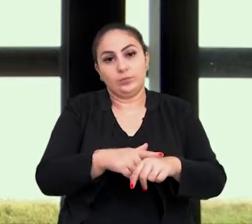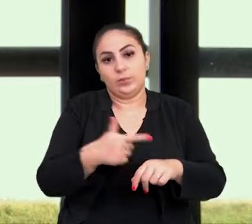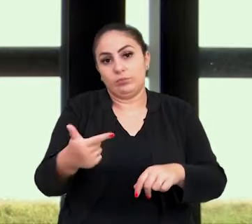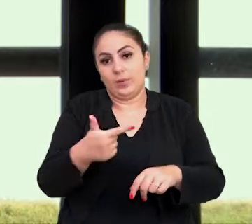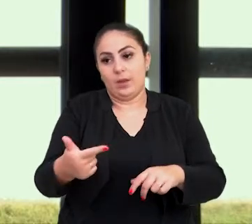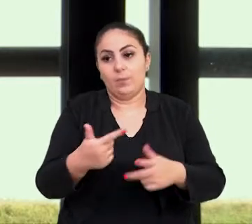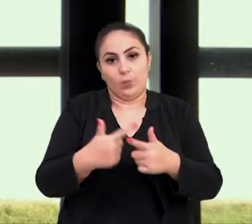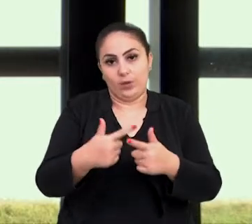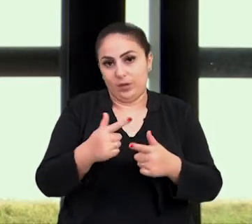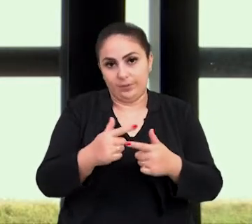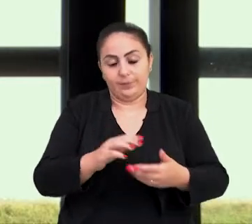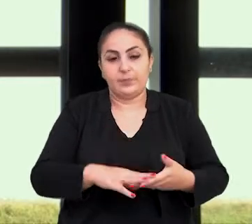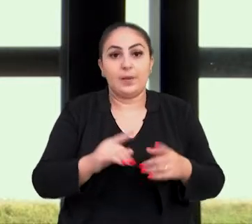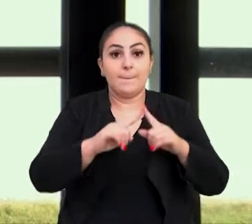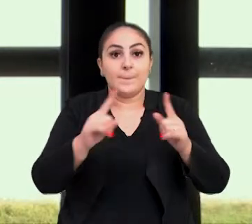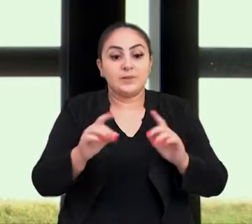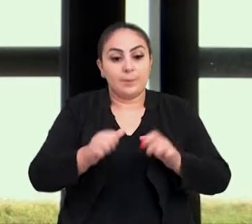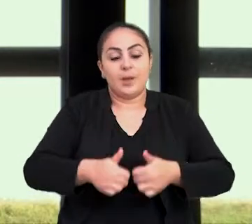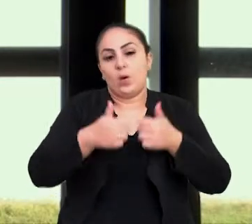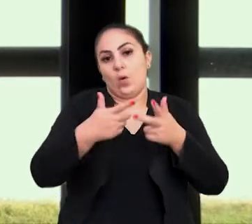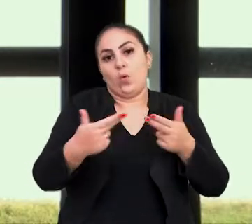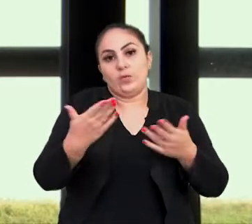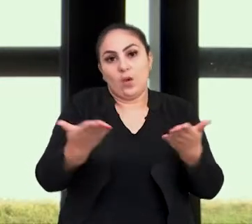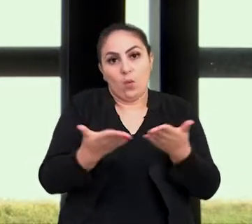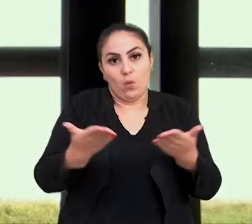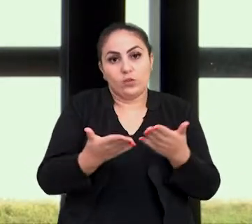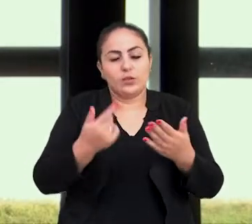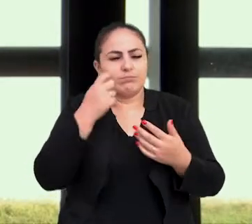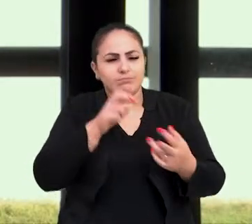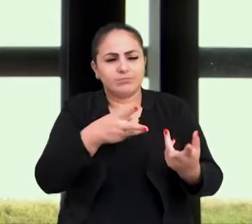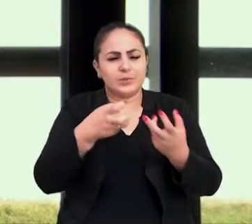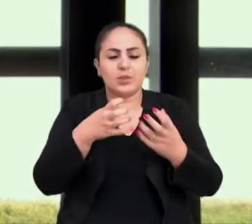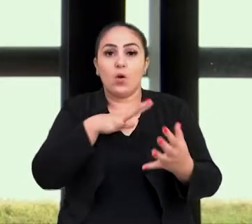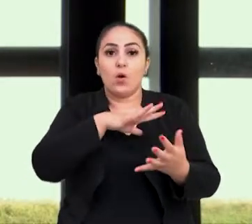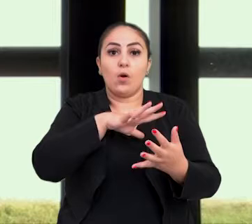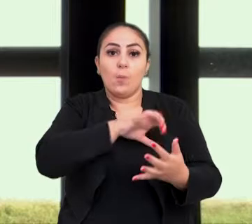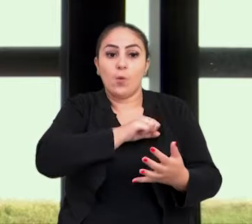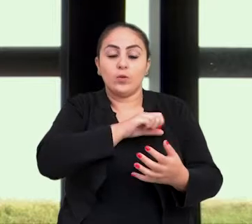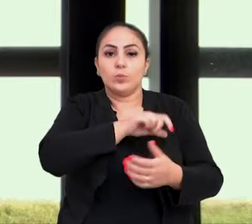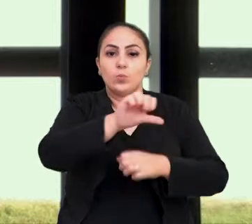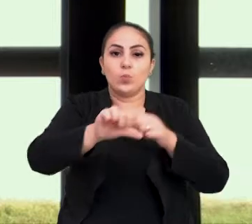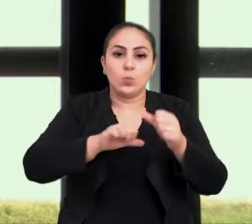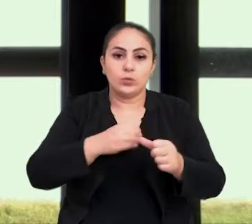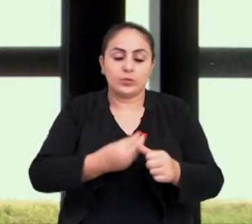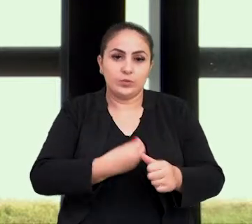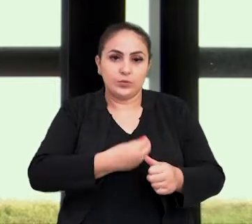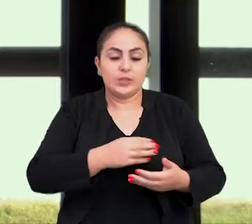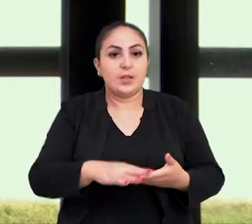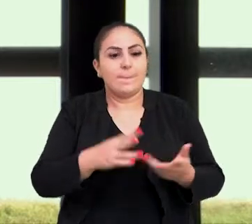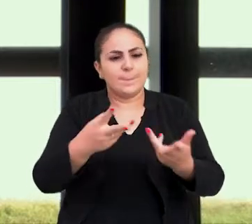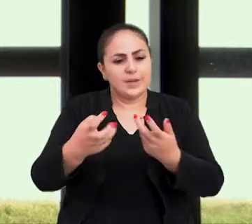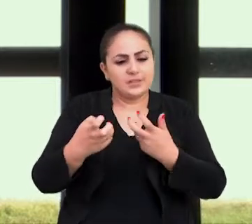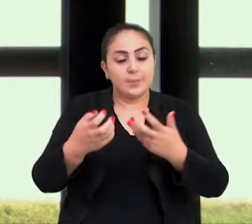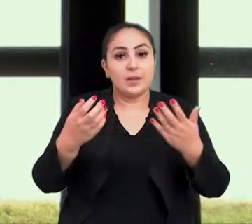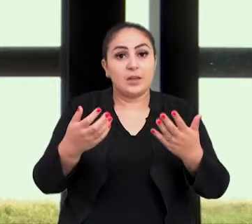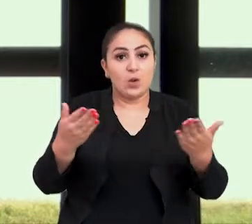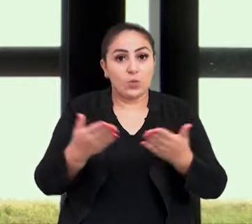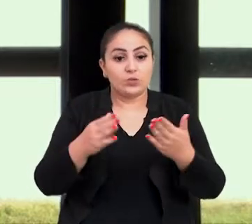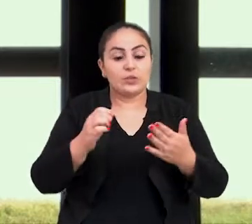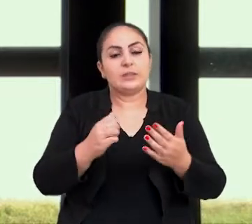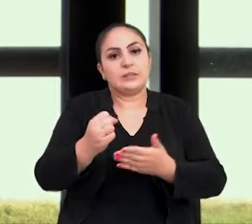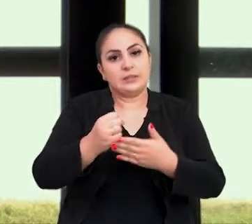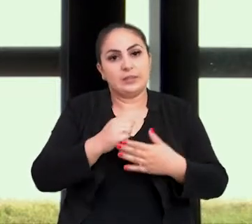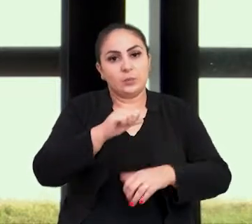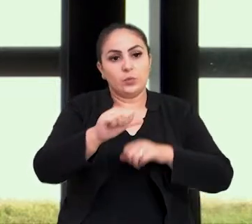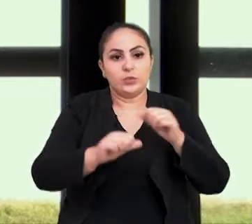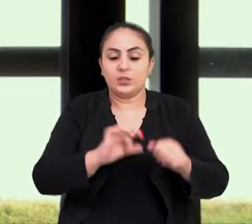sabe? Mas a melhor coisa para mim hoje é ver que o amor muda vidas, sabe? Então ver que o amor, ele que